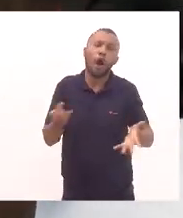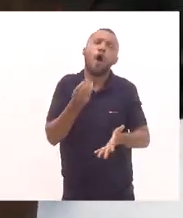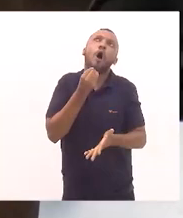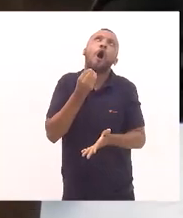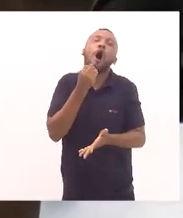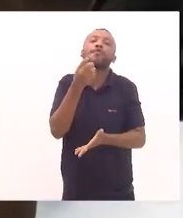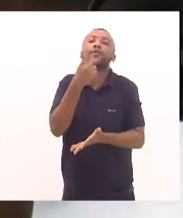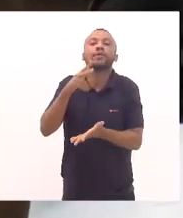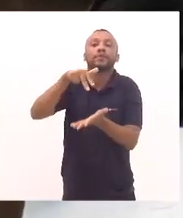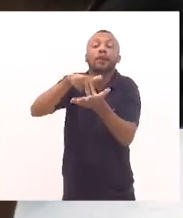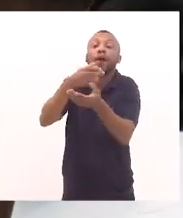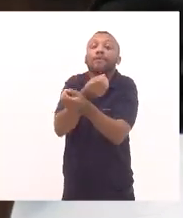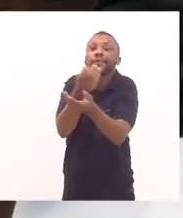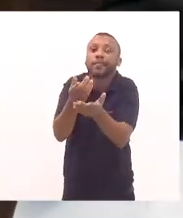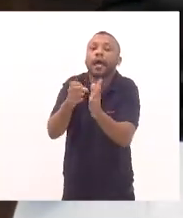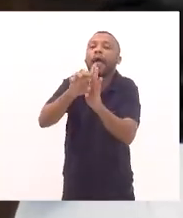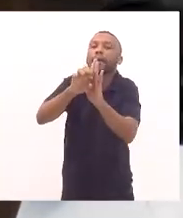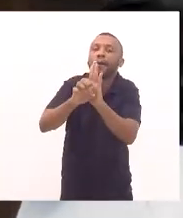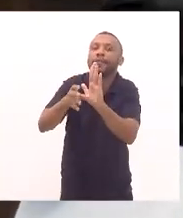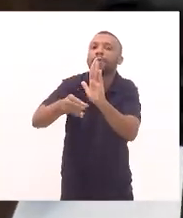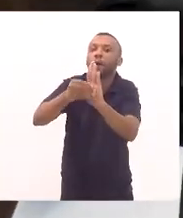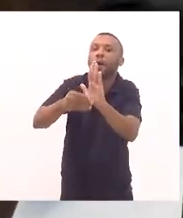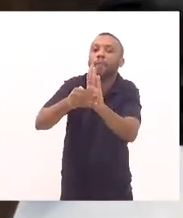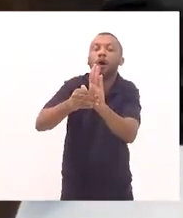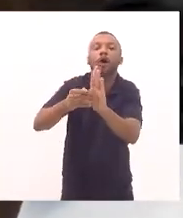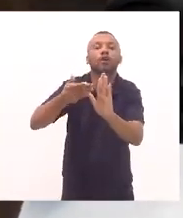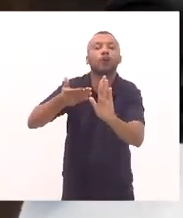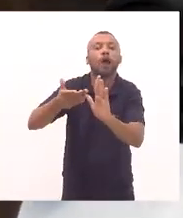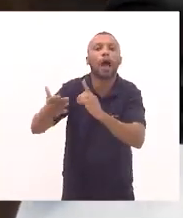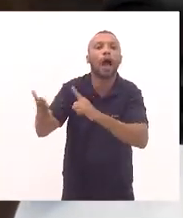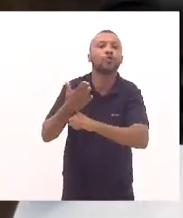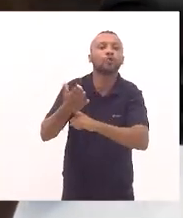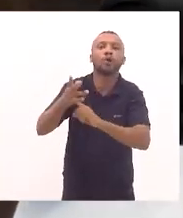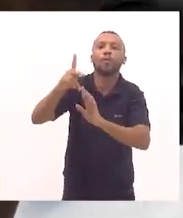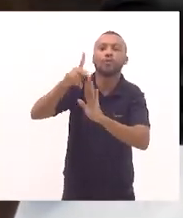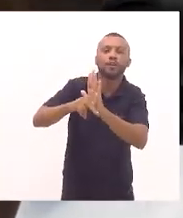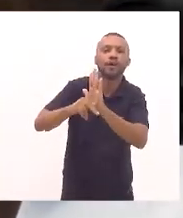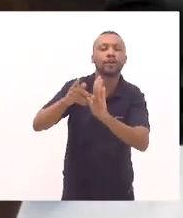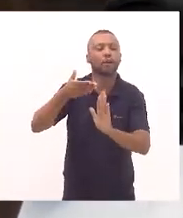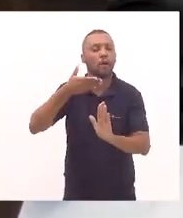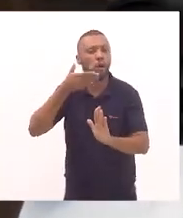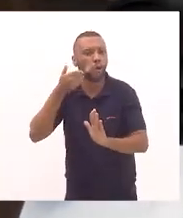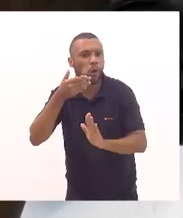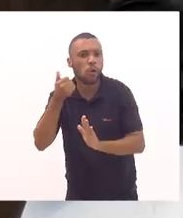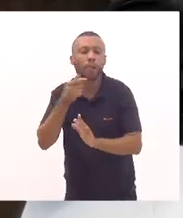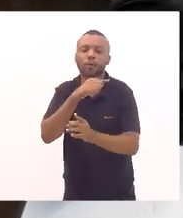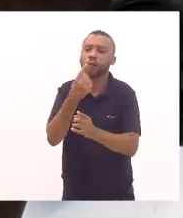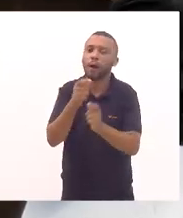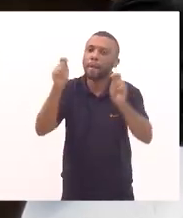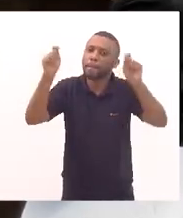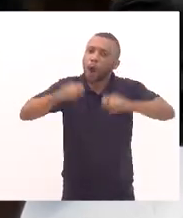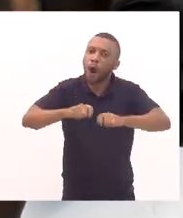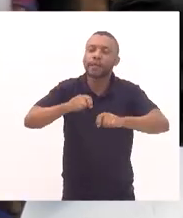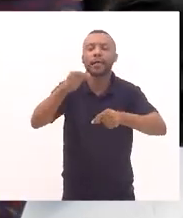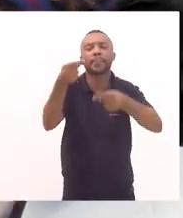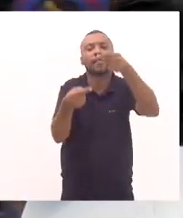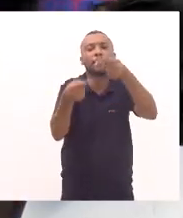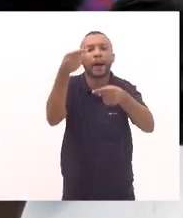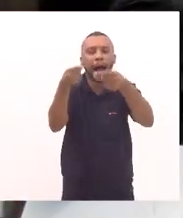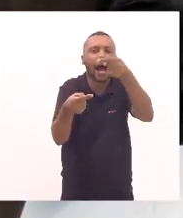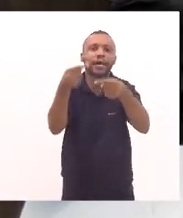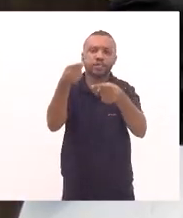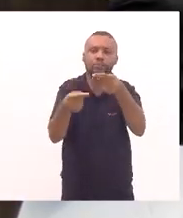obviamente, oferecendo emendas que contribuem com o projeto, contribuem para que a gente possa fazer um debate